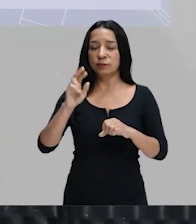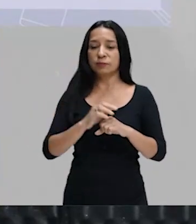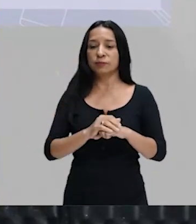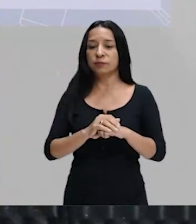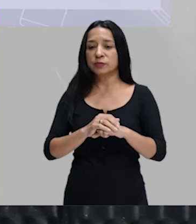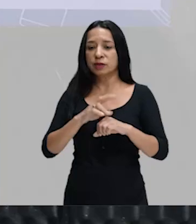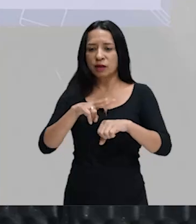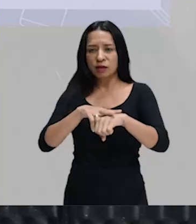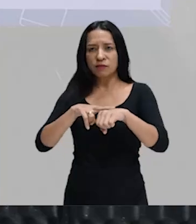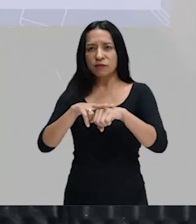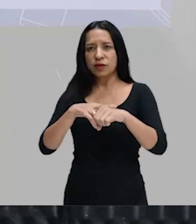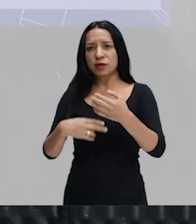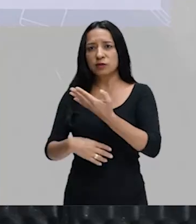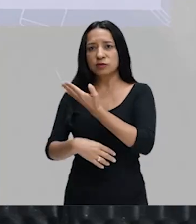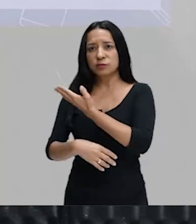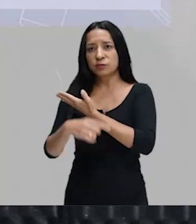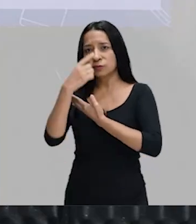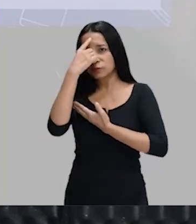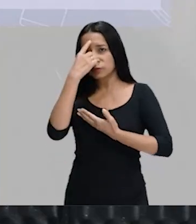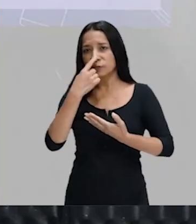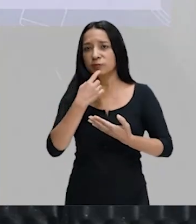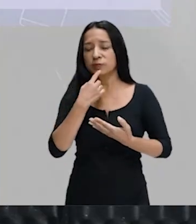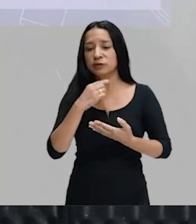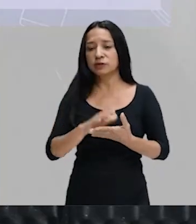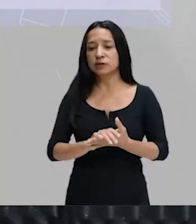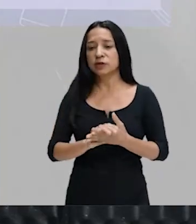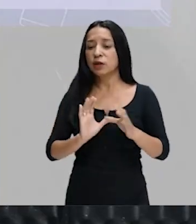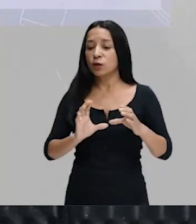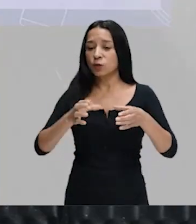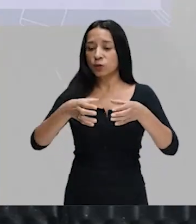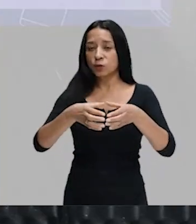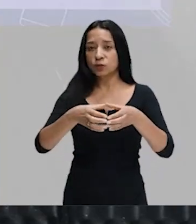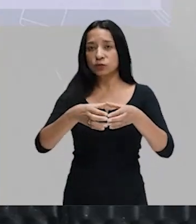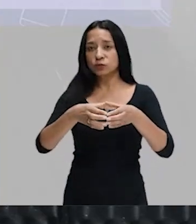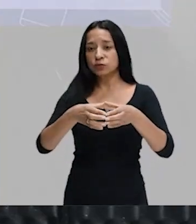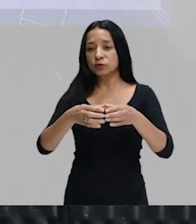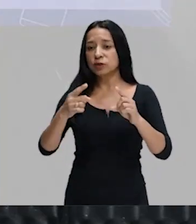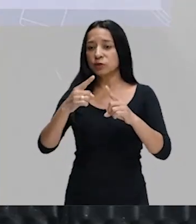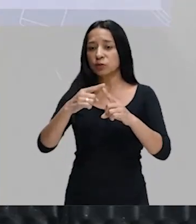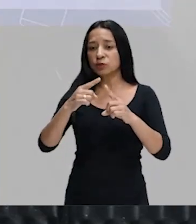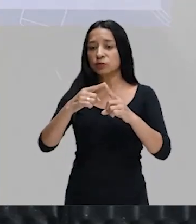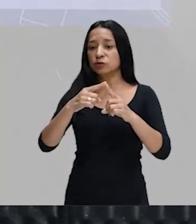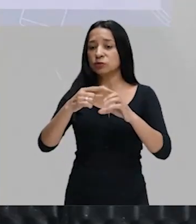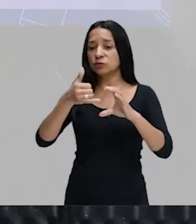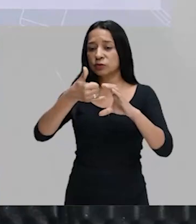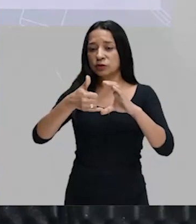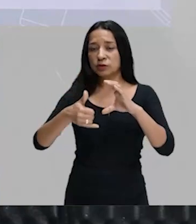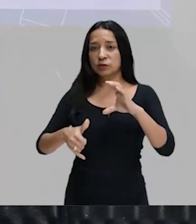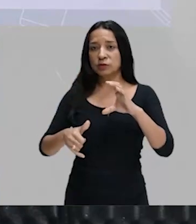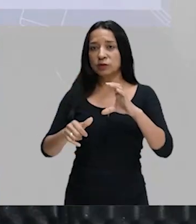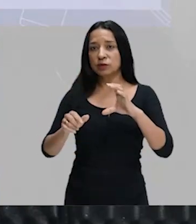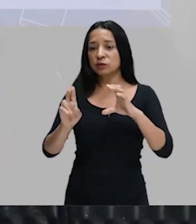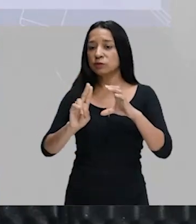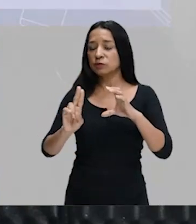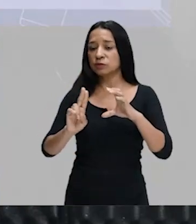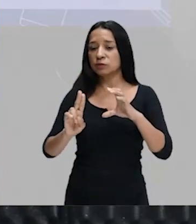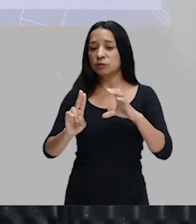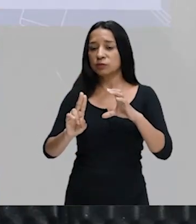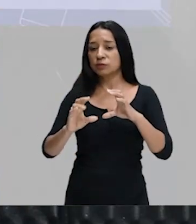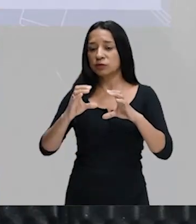celular das células vegetais, ela é constituída por um tipo de carboidrato que é chamado